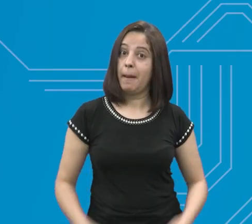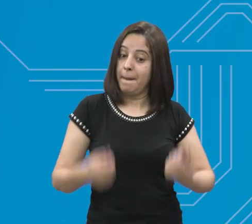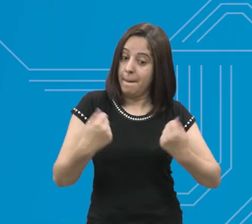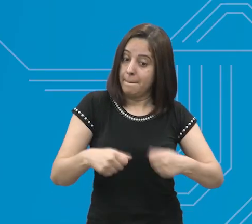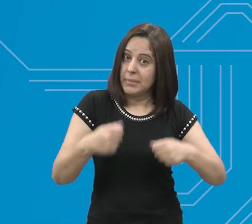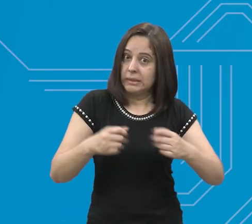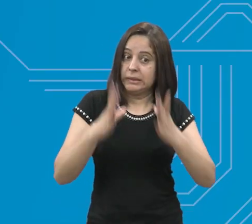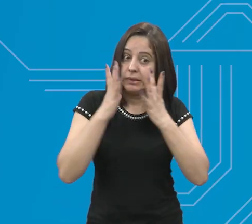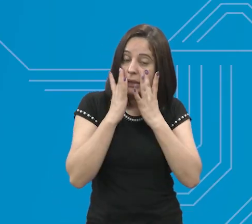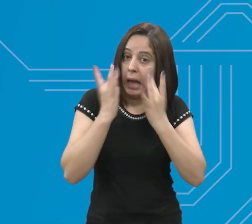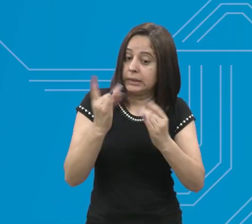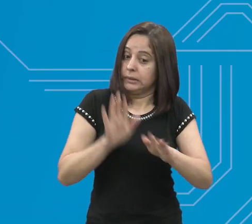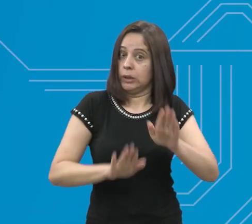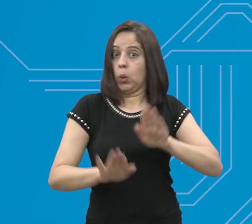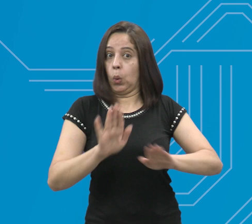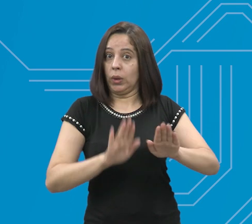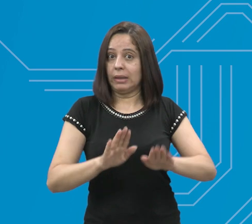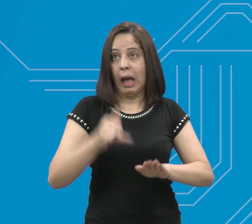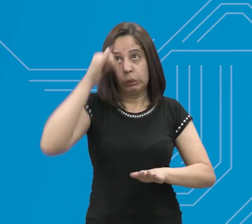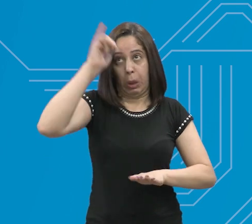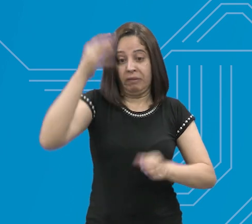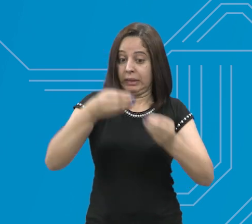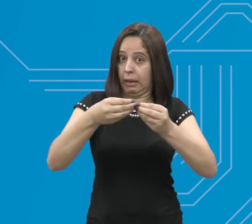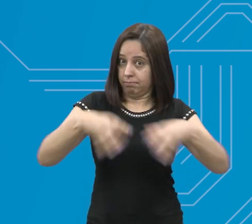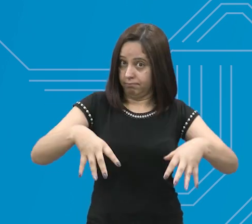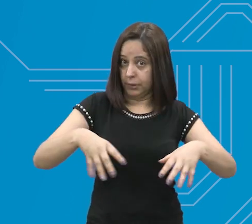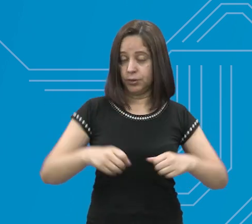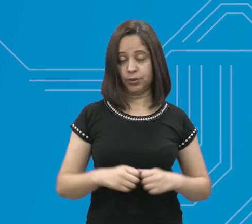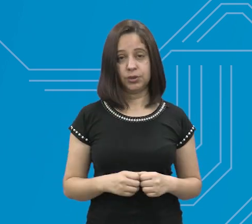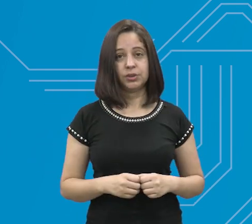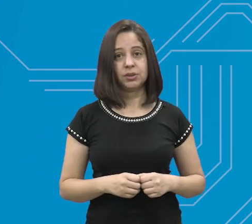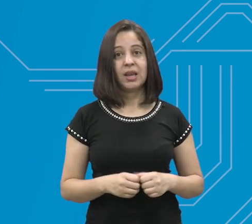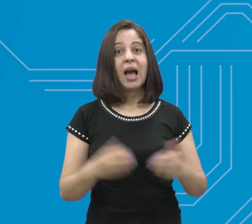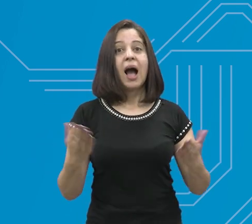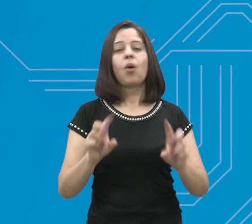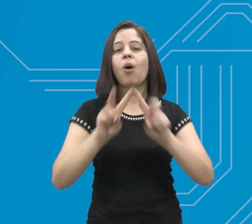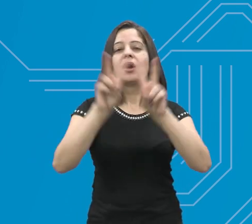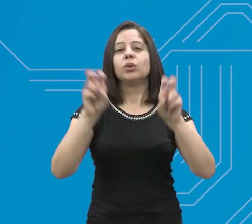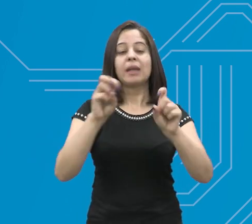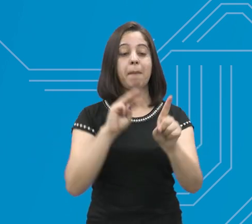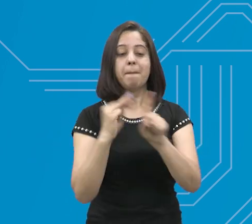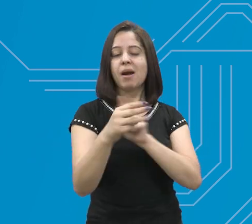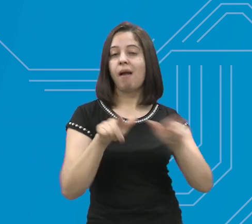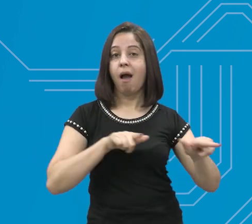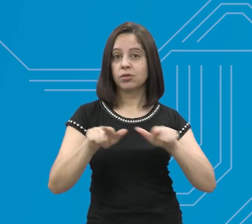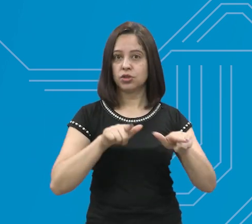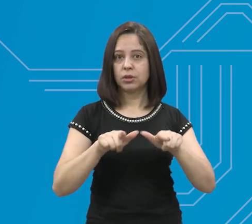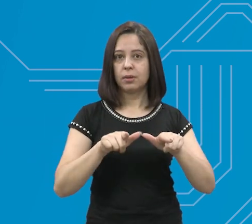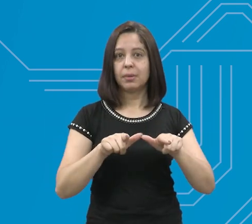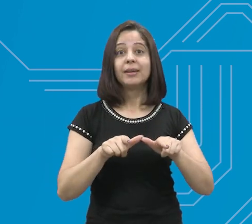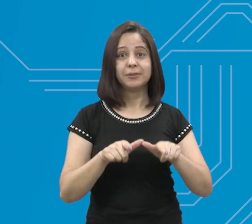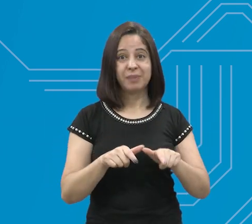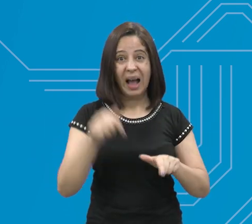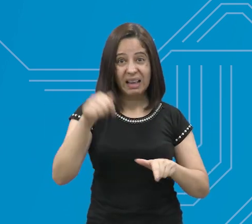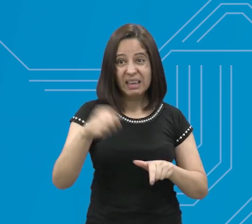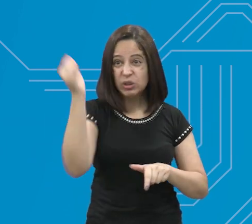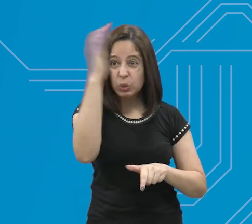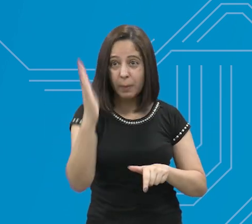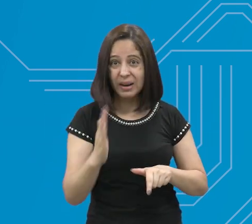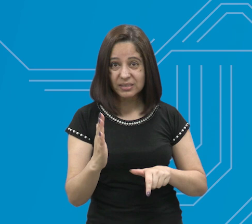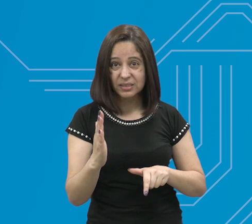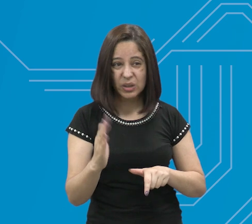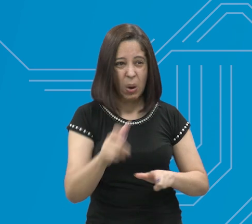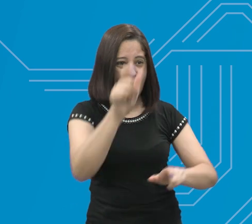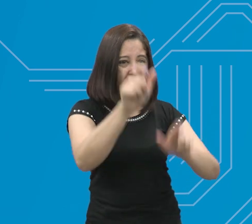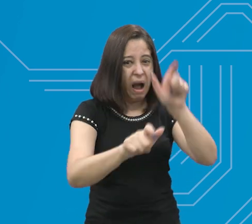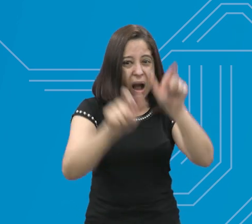é preciso ficar atento para não ter prejuízo, né? A gente muda de assunto agora para falar sobre mercado de trabalho. O brasileiro passa, em